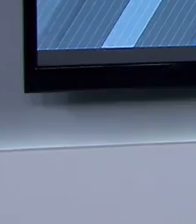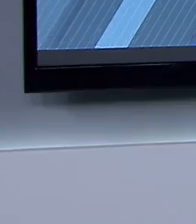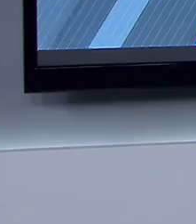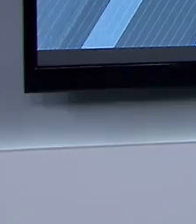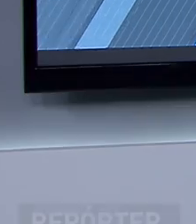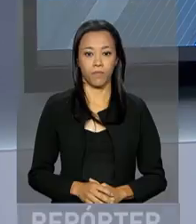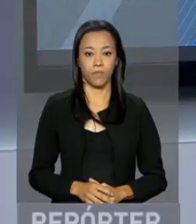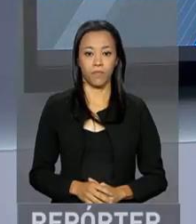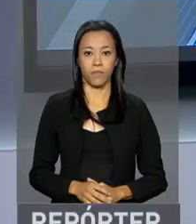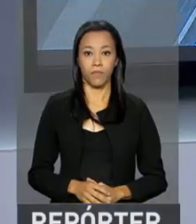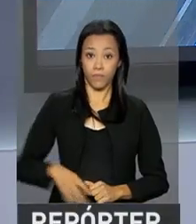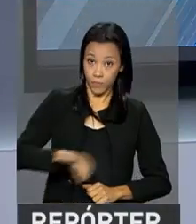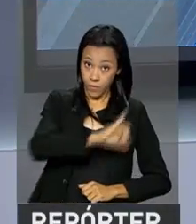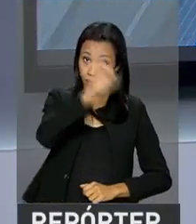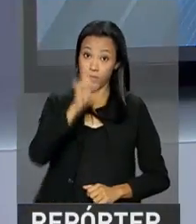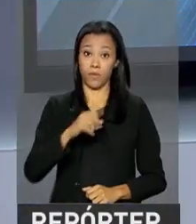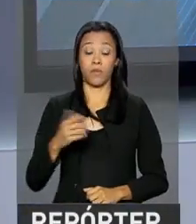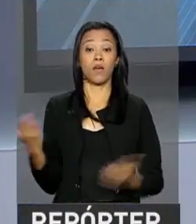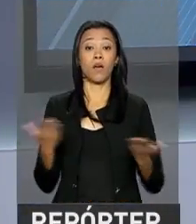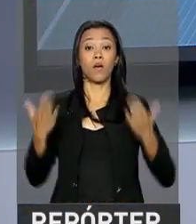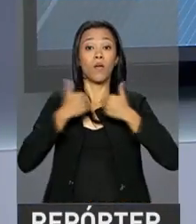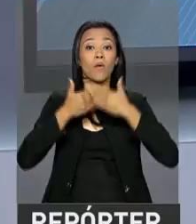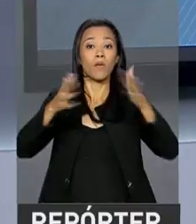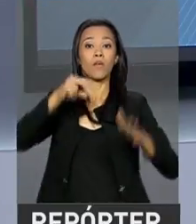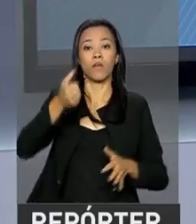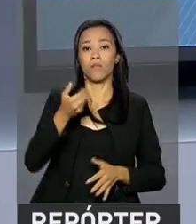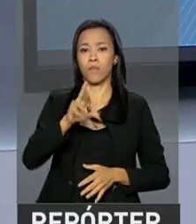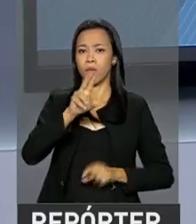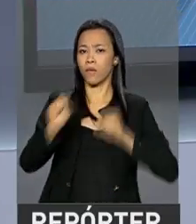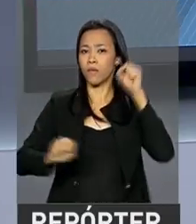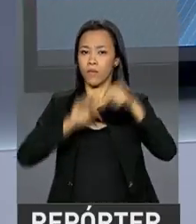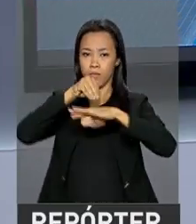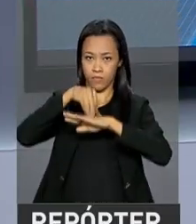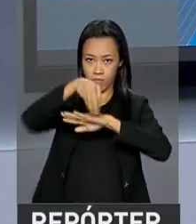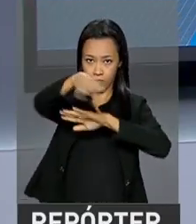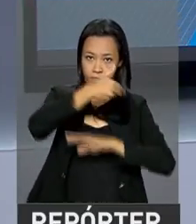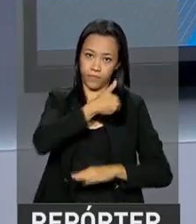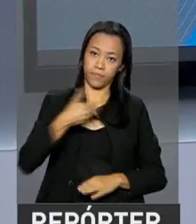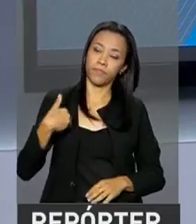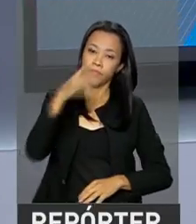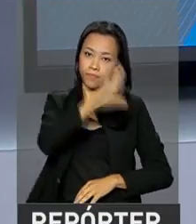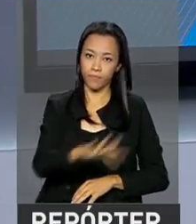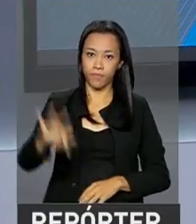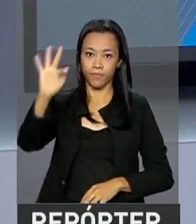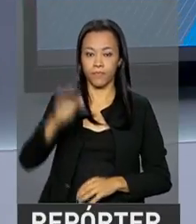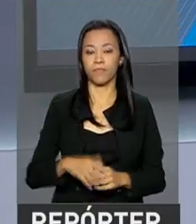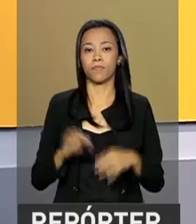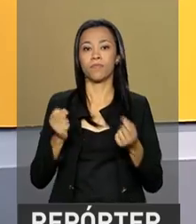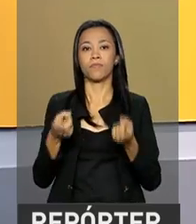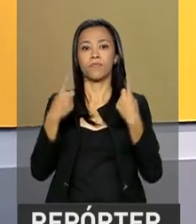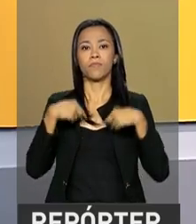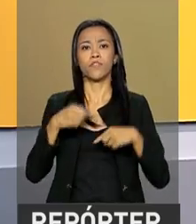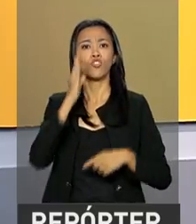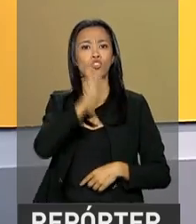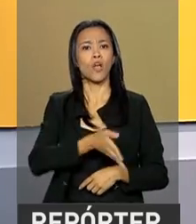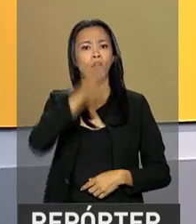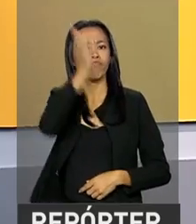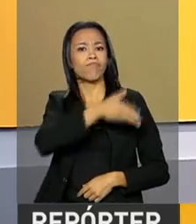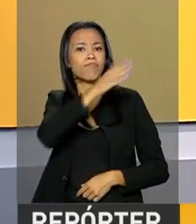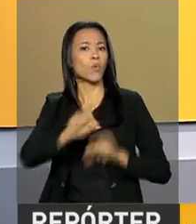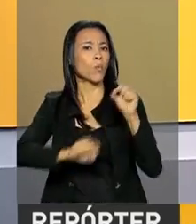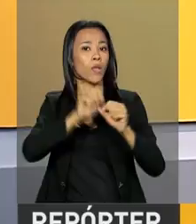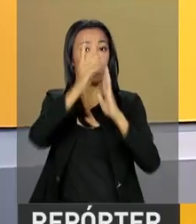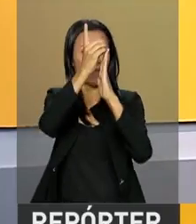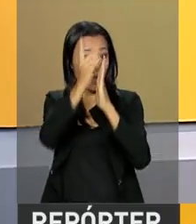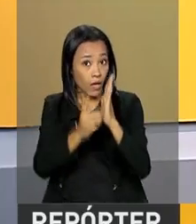olá começa agora mais uma edição do repórter rbr com as notícias do governo federal foi revogado o